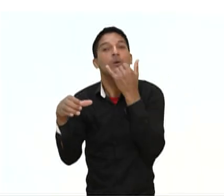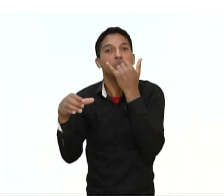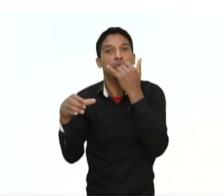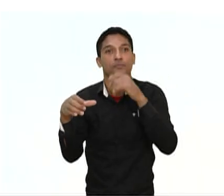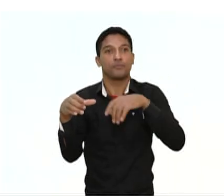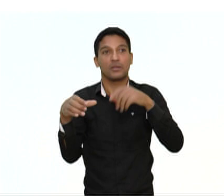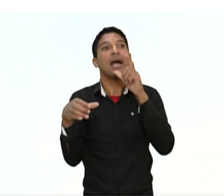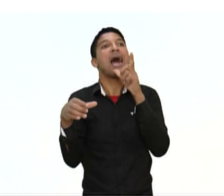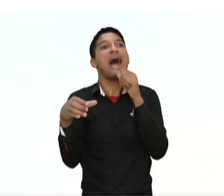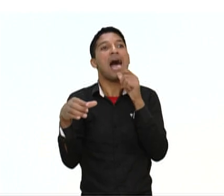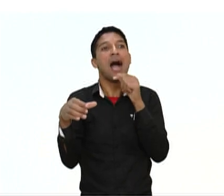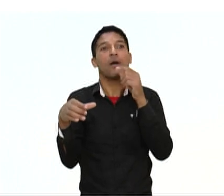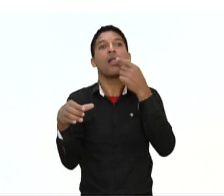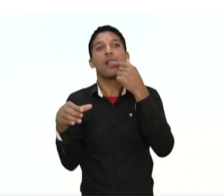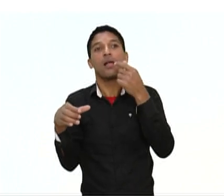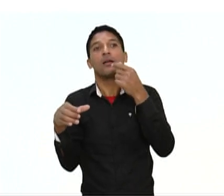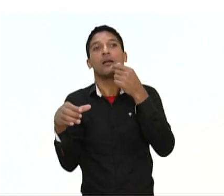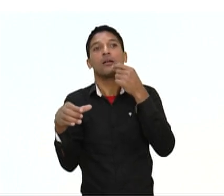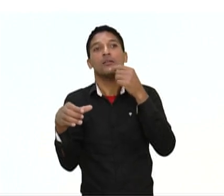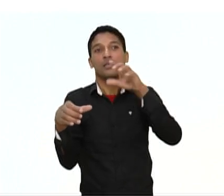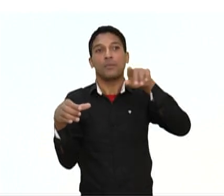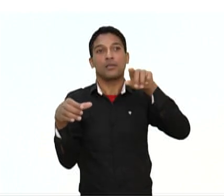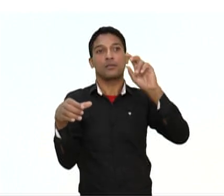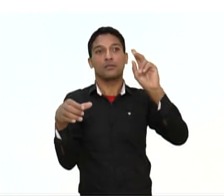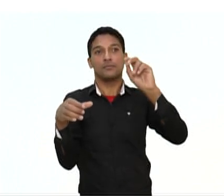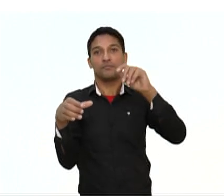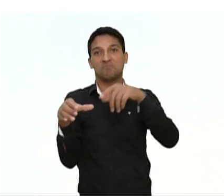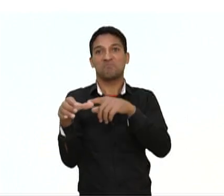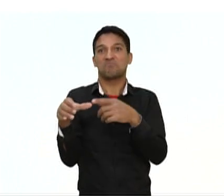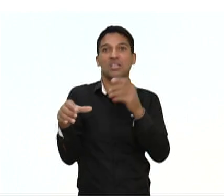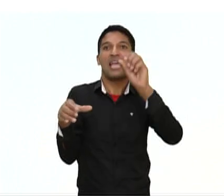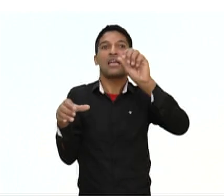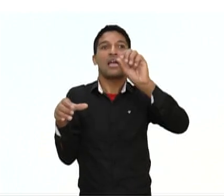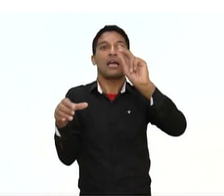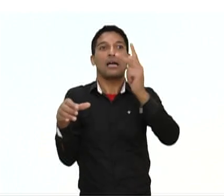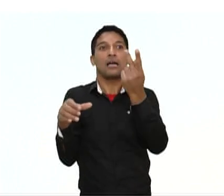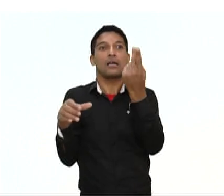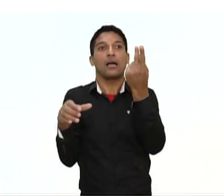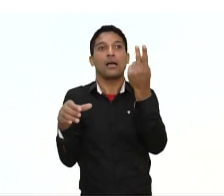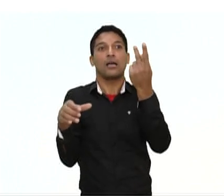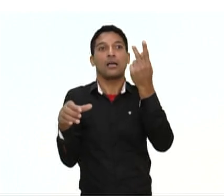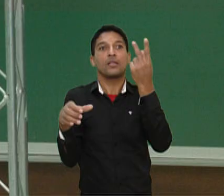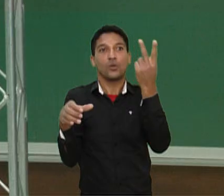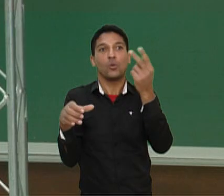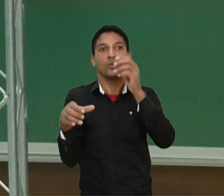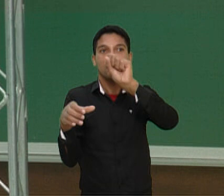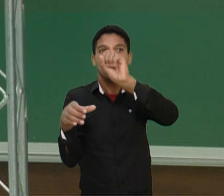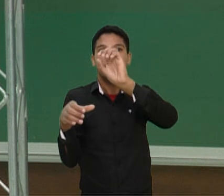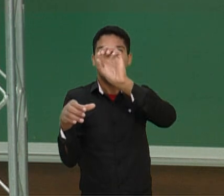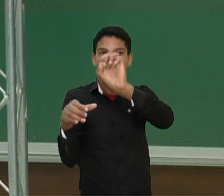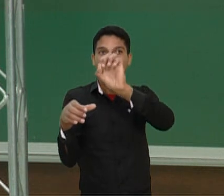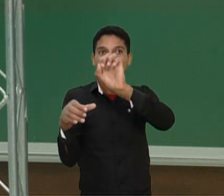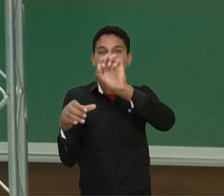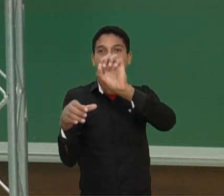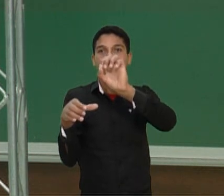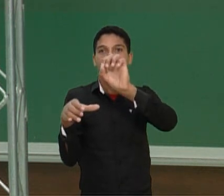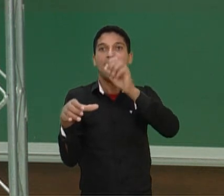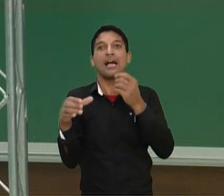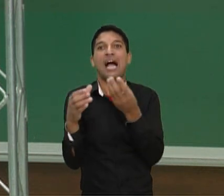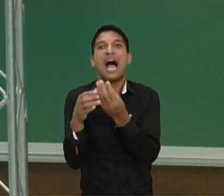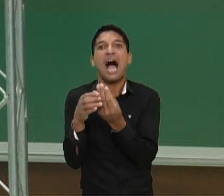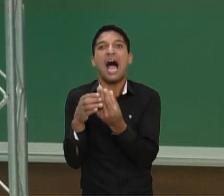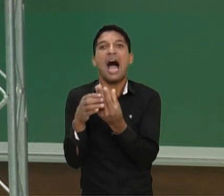ele colocou a água, colocou ácido sulfúrico, viu que não estava conduzindo, esqueci que tinha mais, já estava me antecipando aqui,